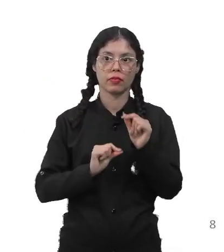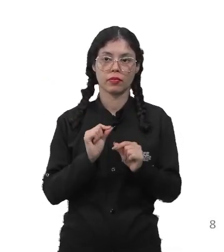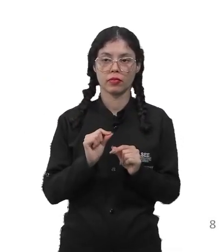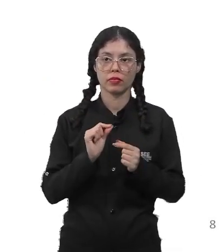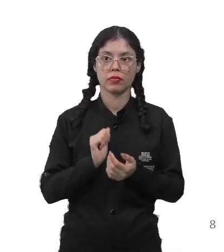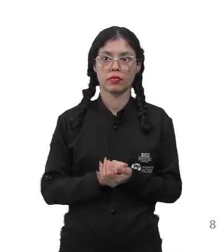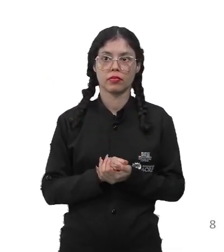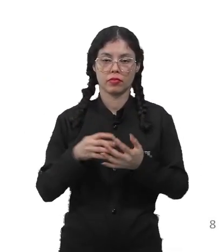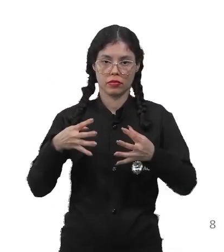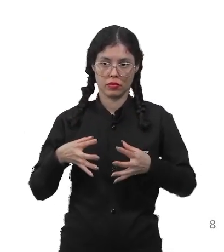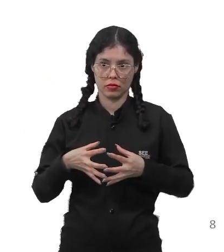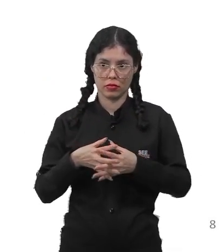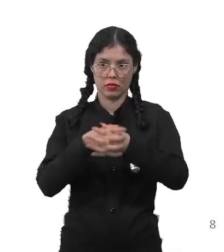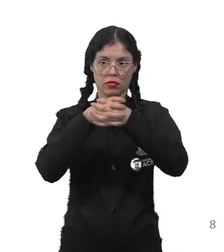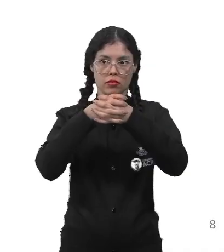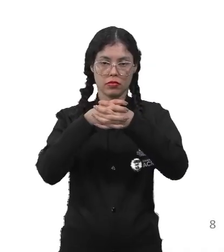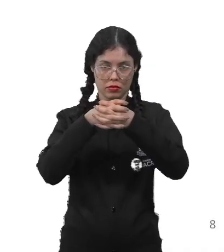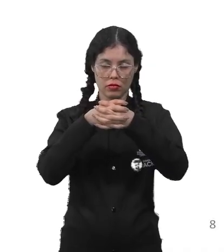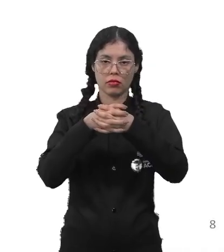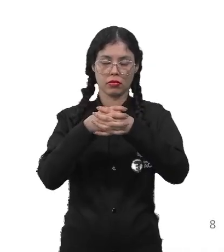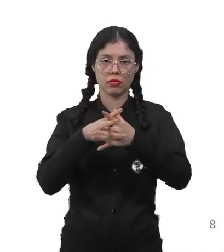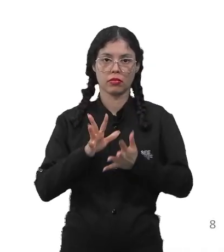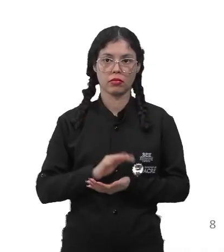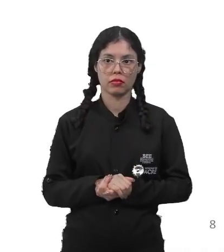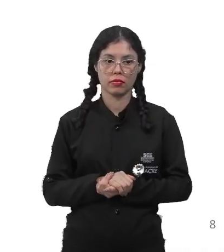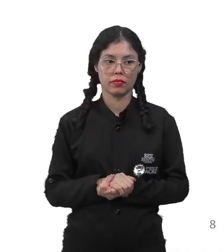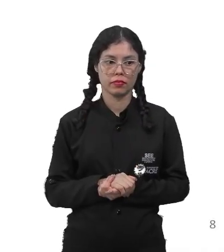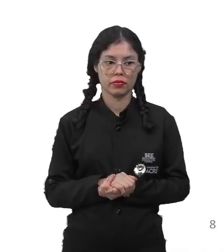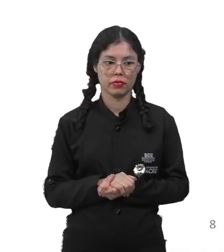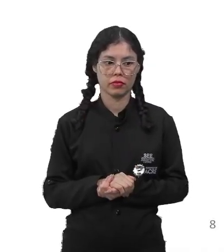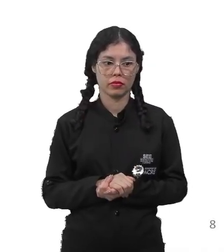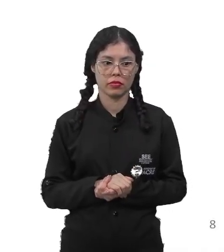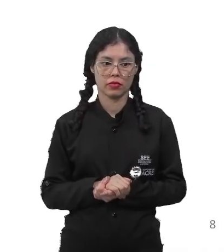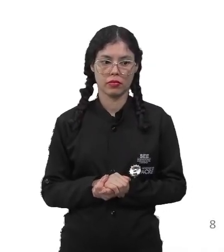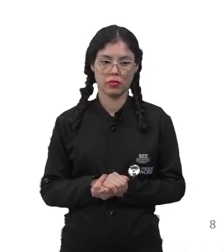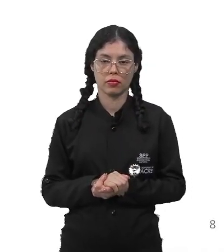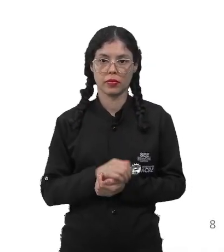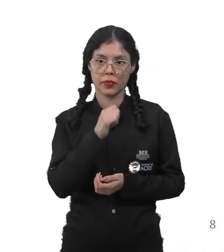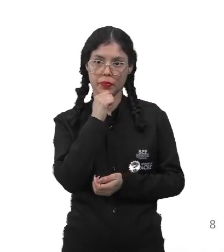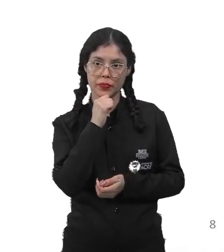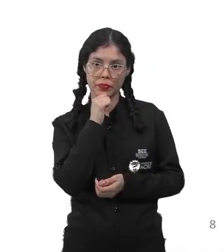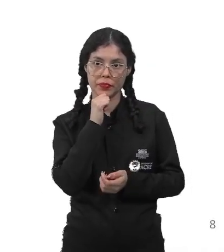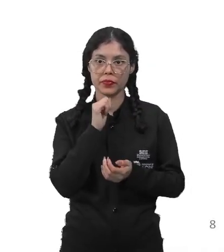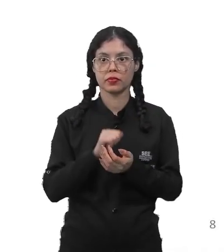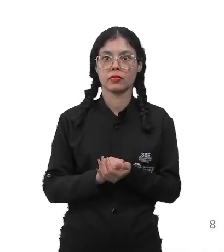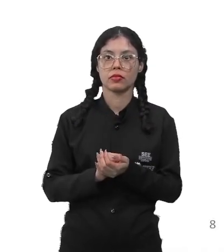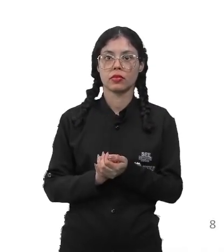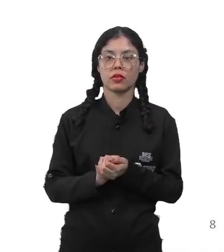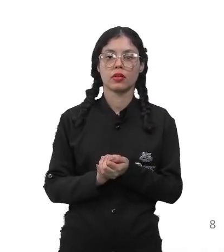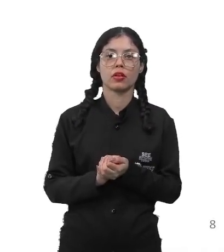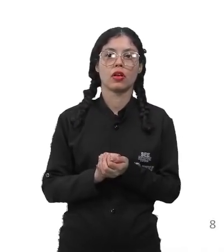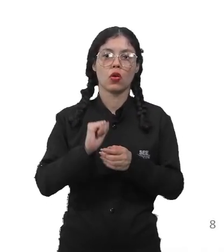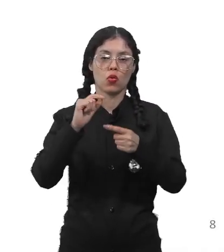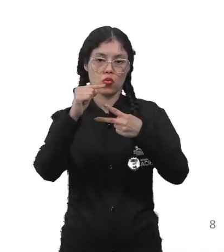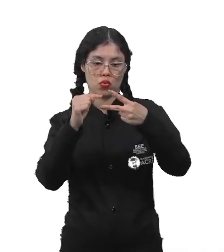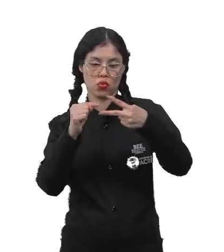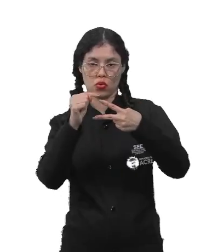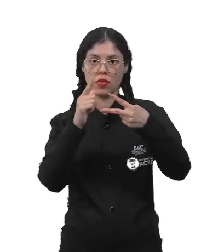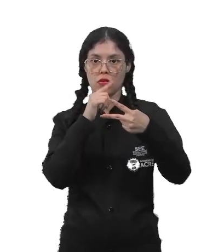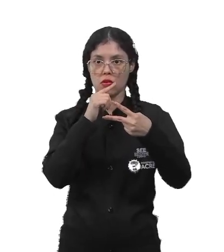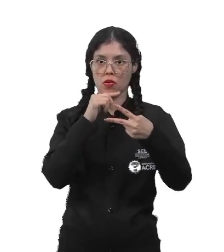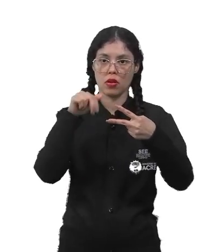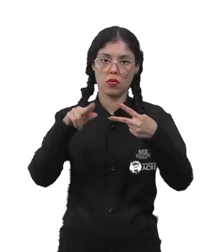essa interação entre a molécula de cloreto de sódio e a molécula de